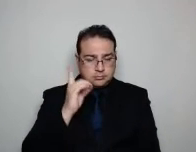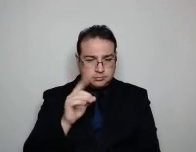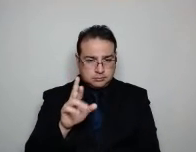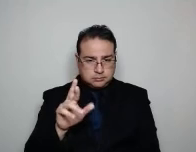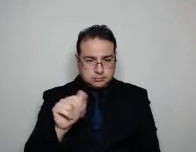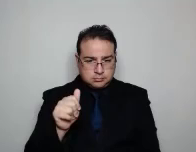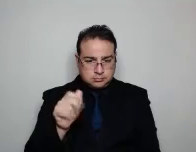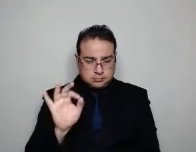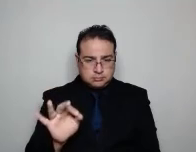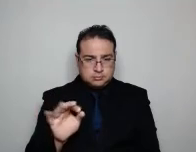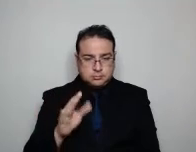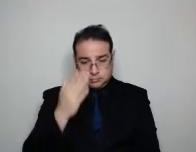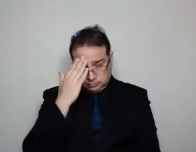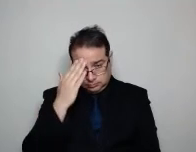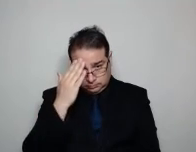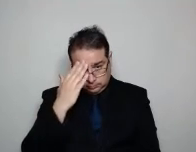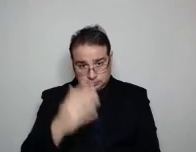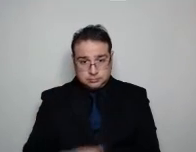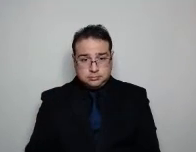Certo, excelência, obrigada.